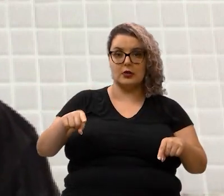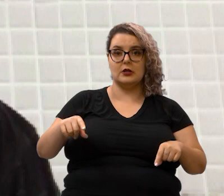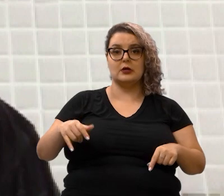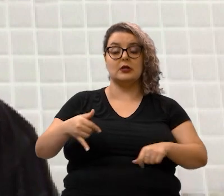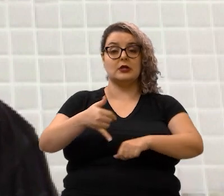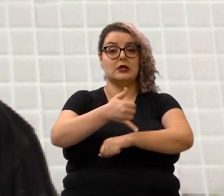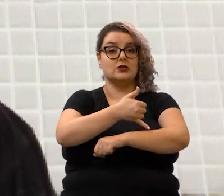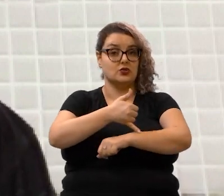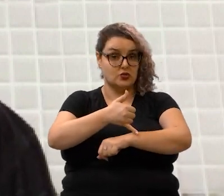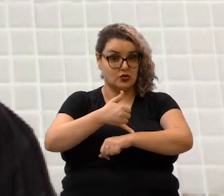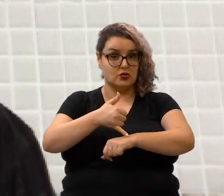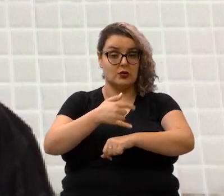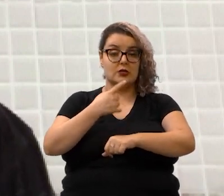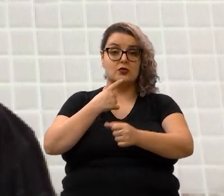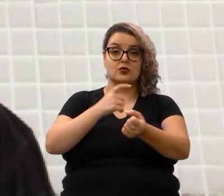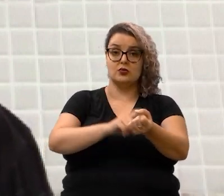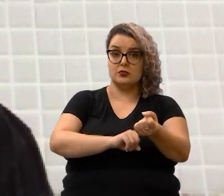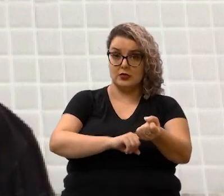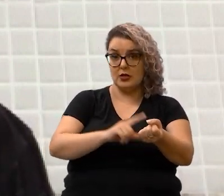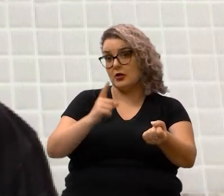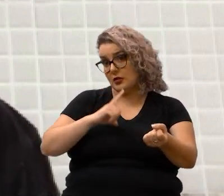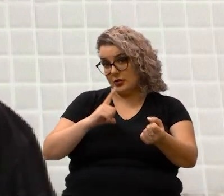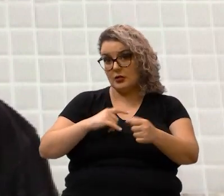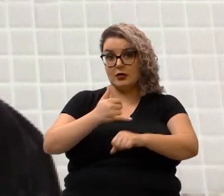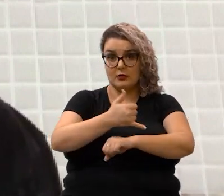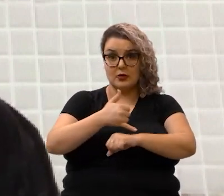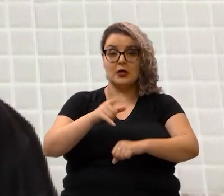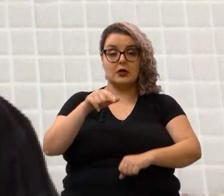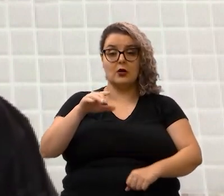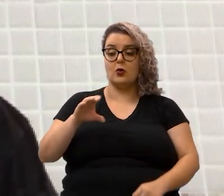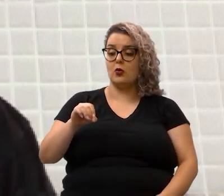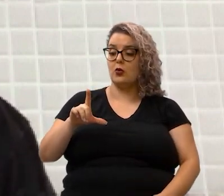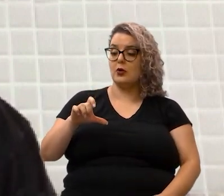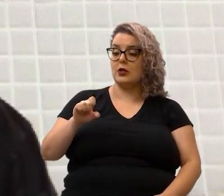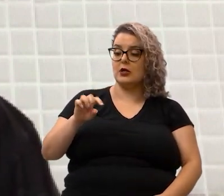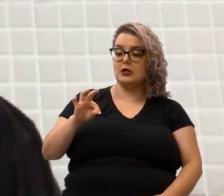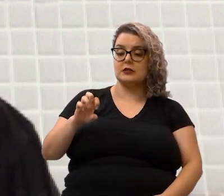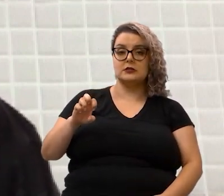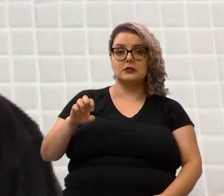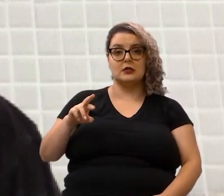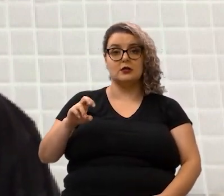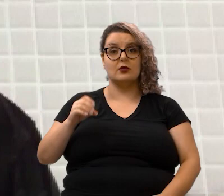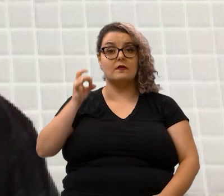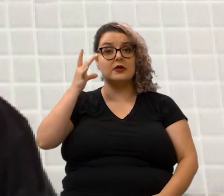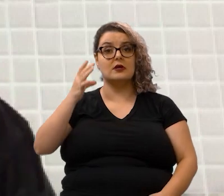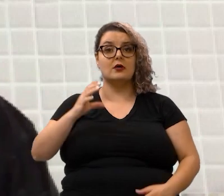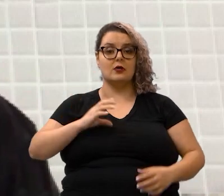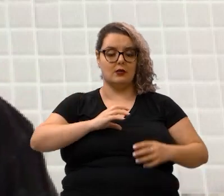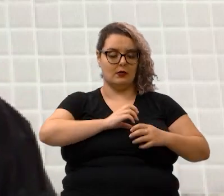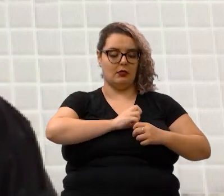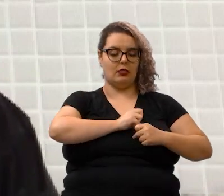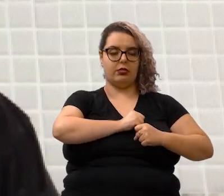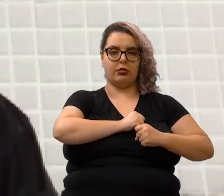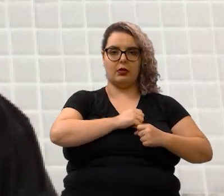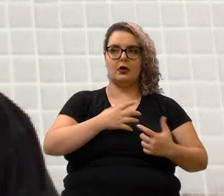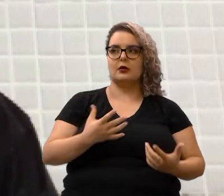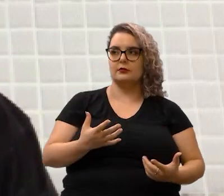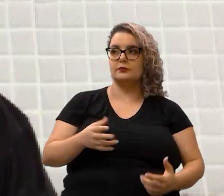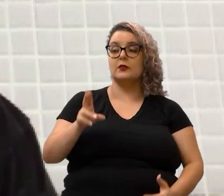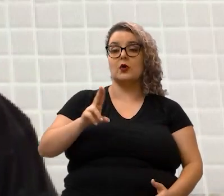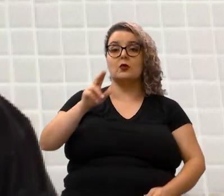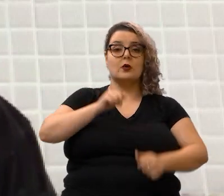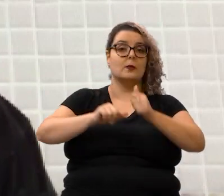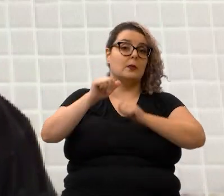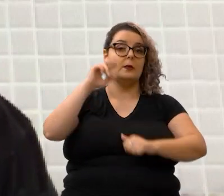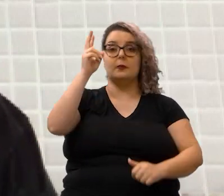das gorduras que nós temos no sangue. Nós temos gorduras, que é o colesterol, facilitando o entupimento de artérias. Então, o